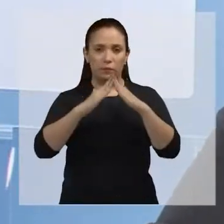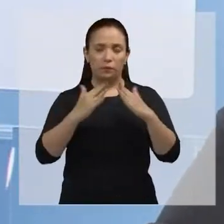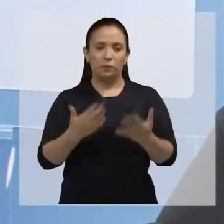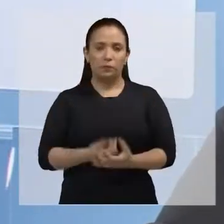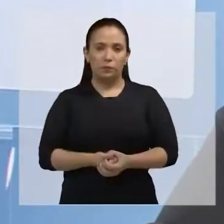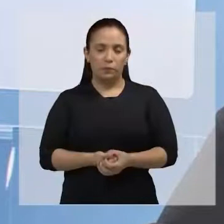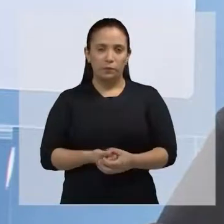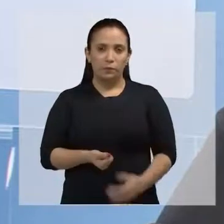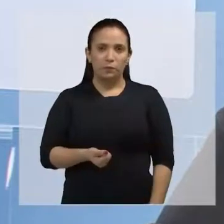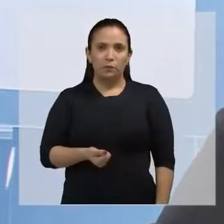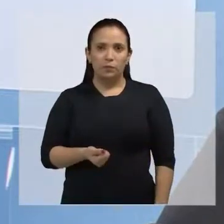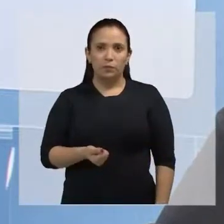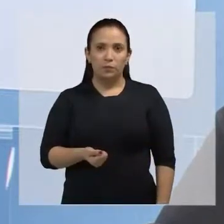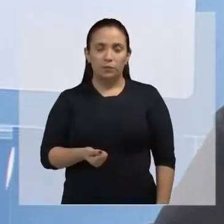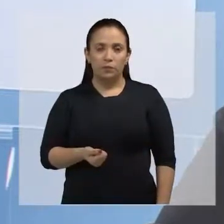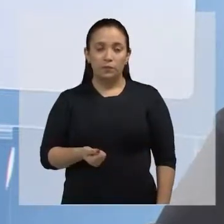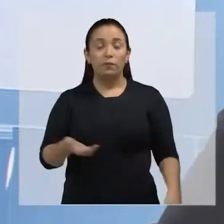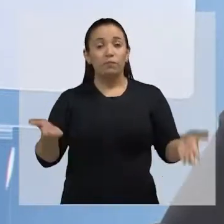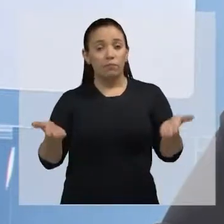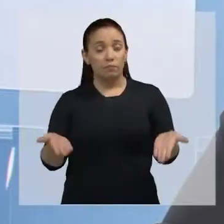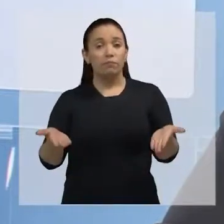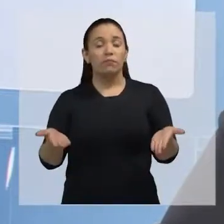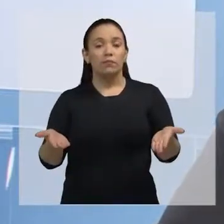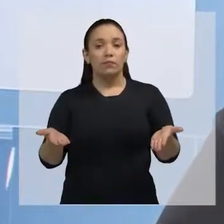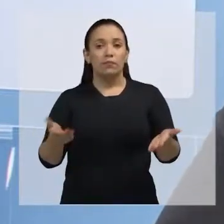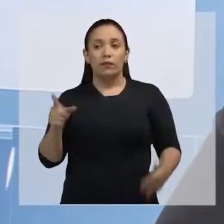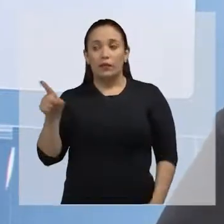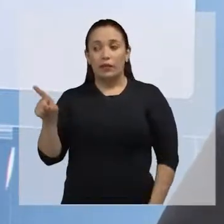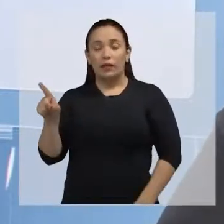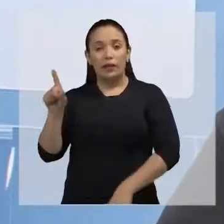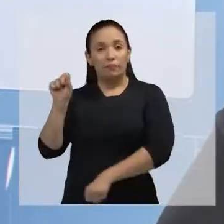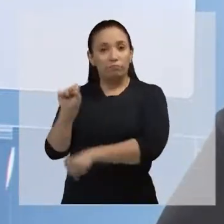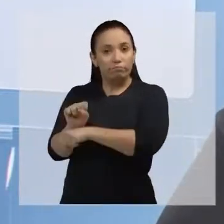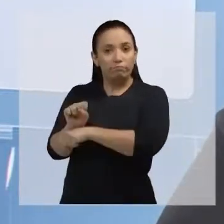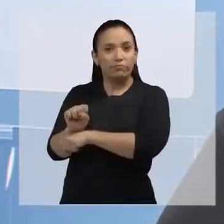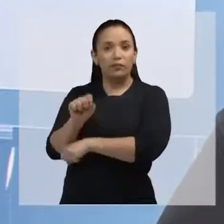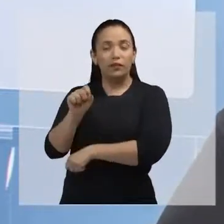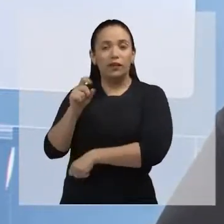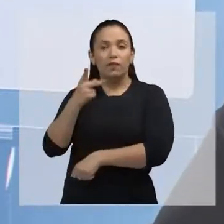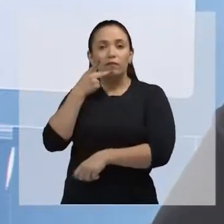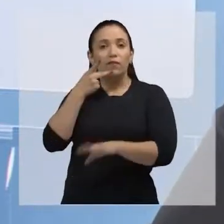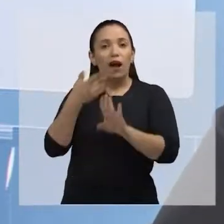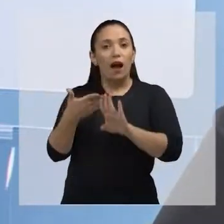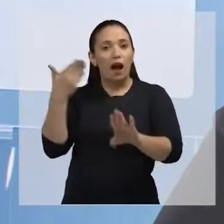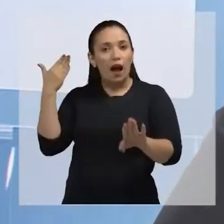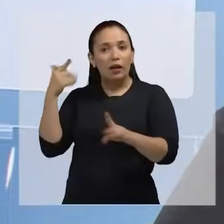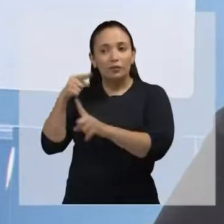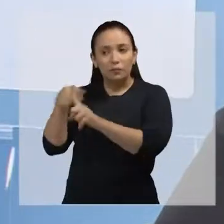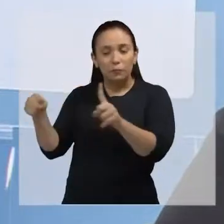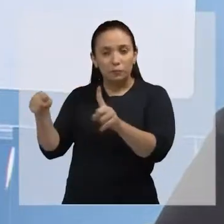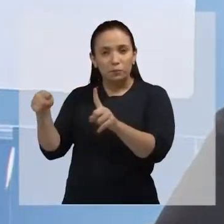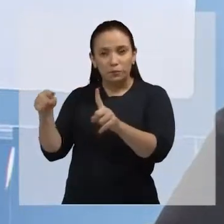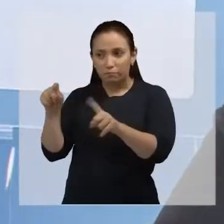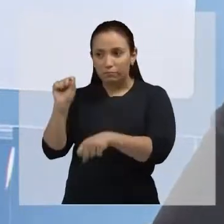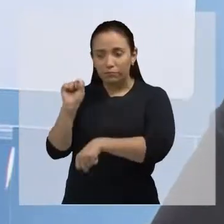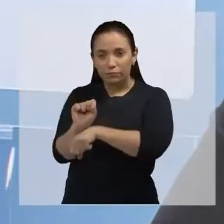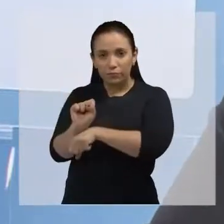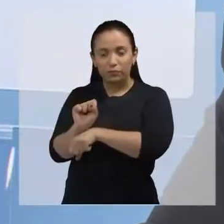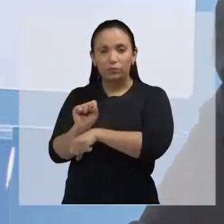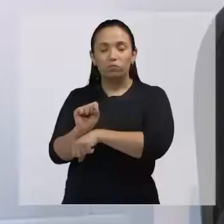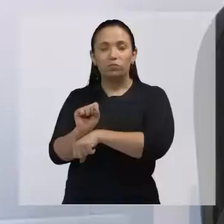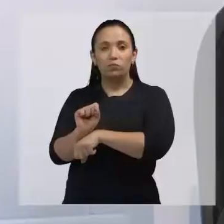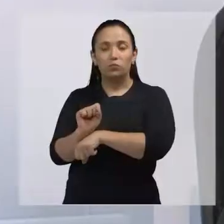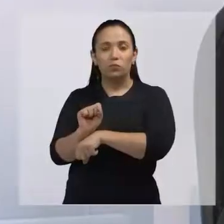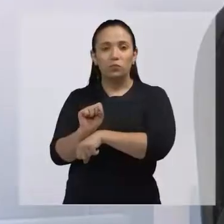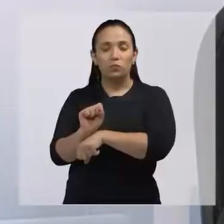sua TV digital, tá certo? Mas eu tinha deixado o Luiz parado, em estátua, não sei se ele está em estátua ainda. Até olhar aqui, está em estátua? Está em